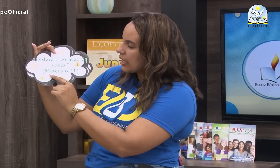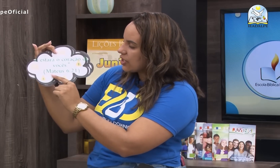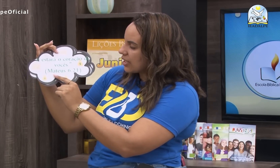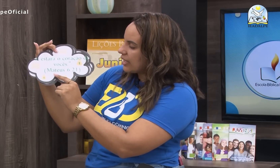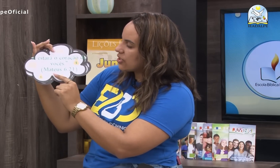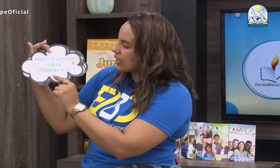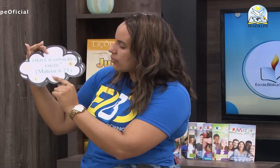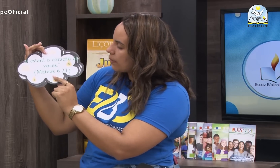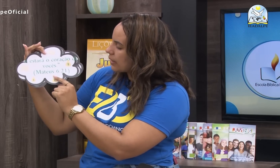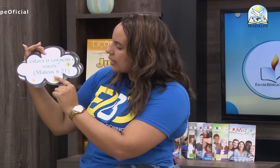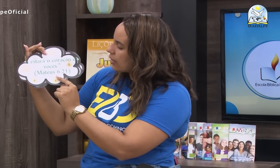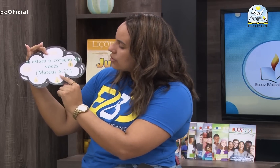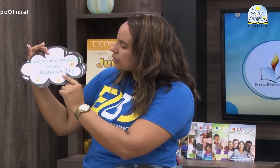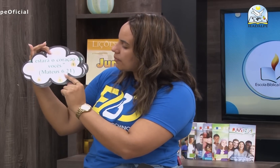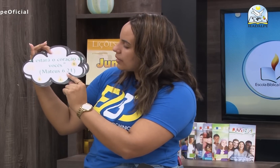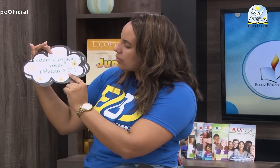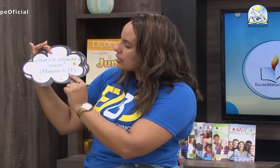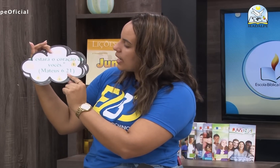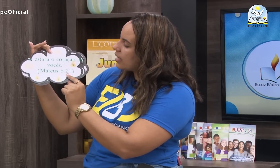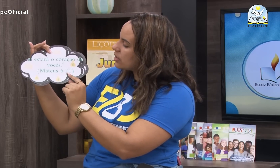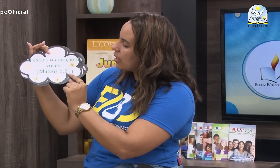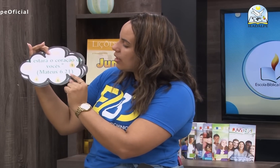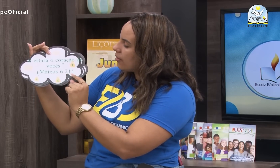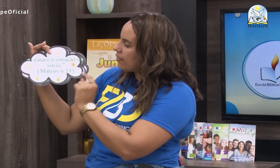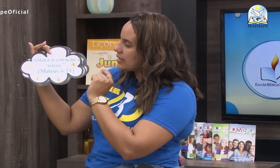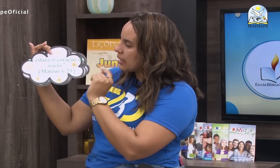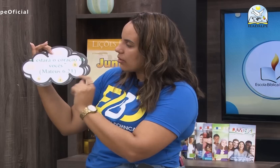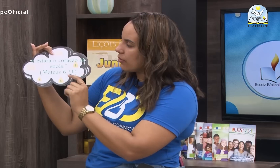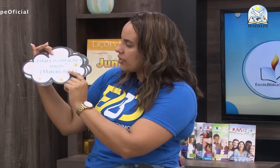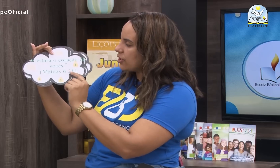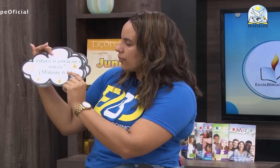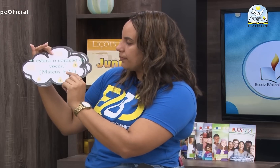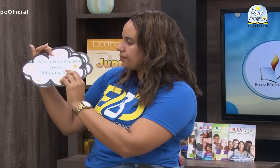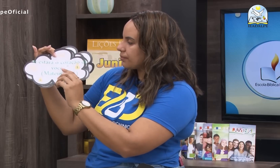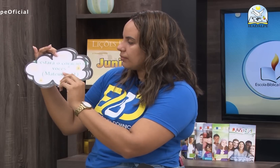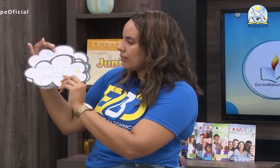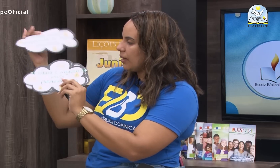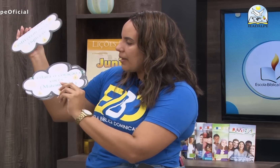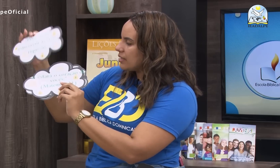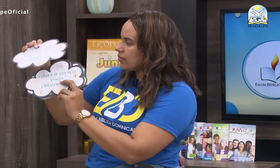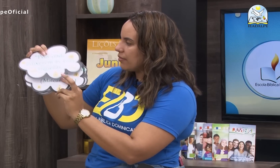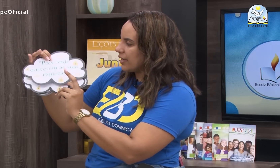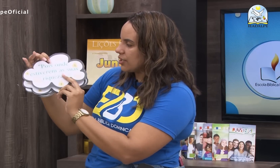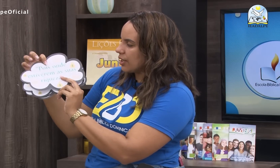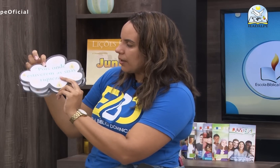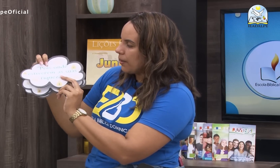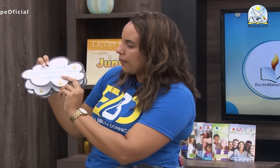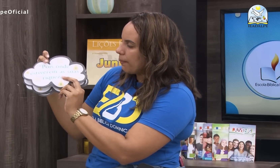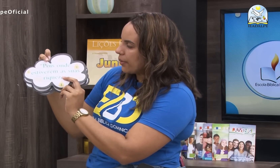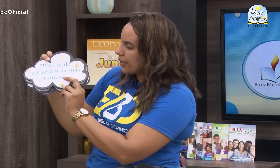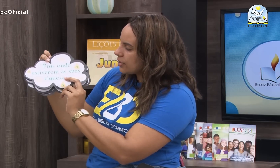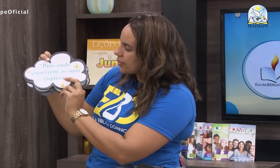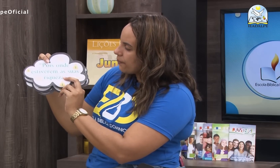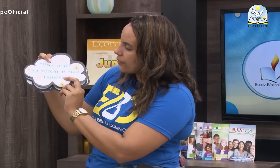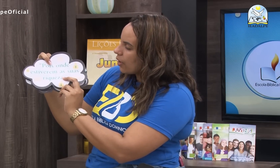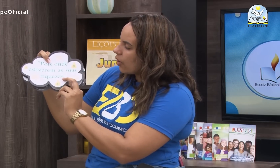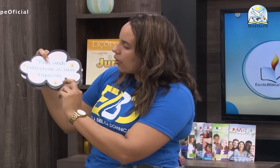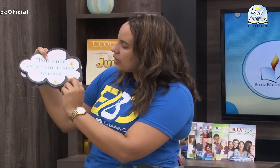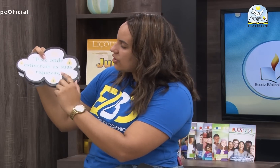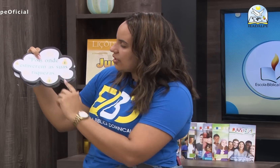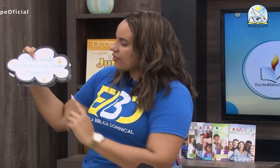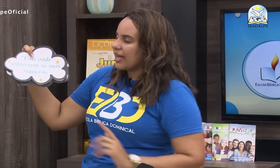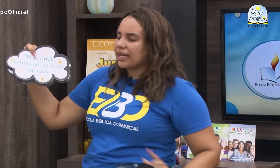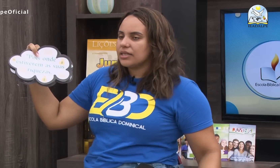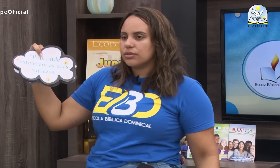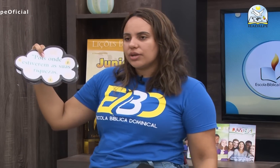vocês. Está escrito em Mateus, capítulo 6, versículo 21. Mais uma vez. Pois